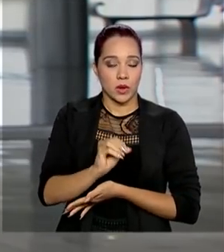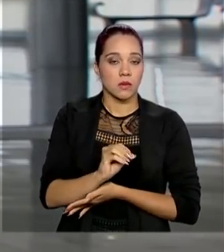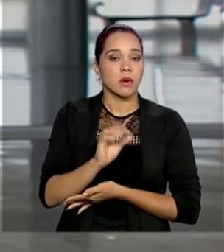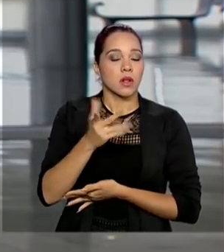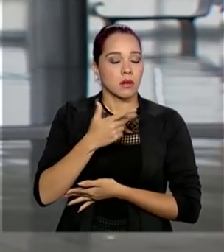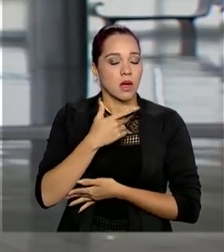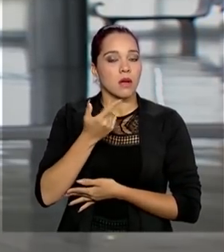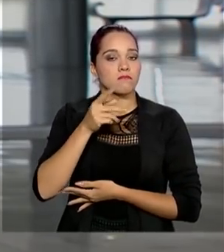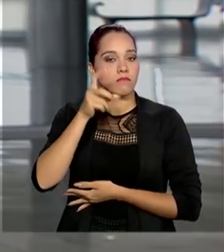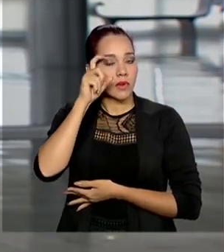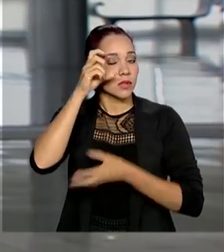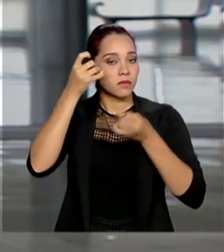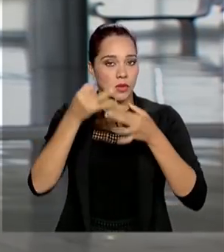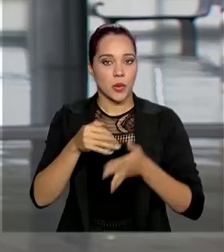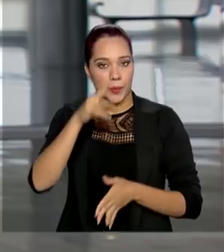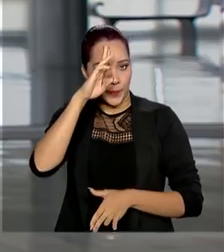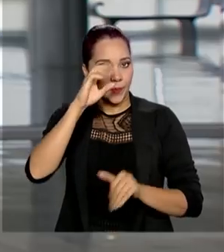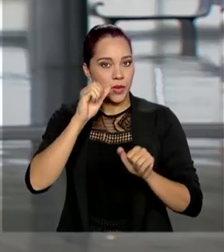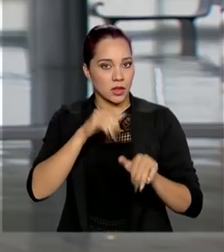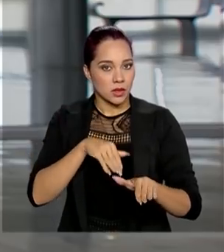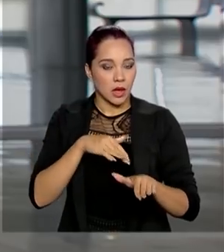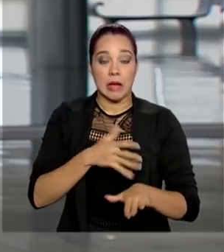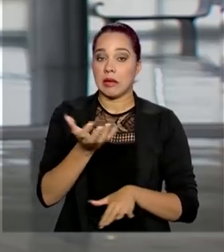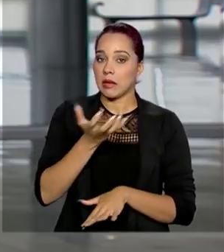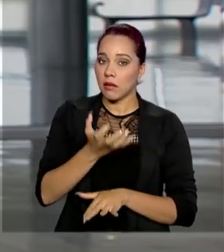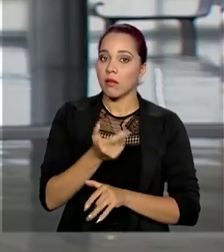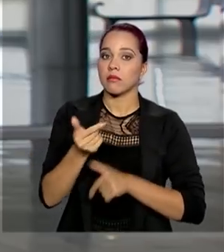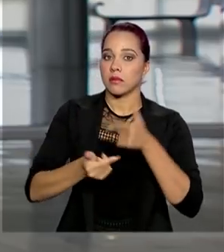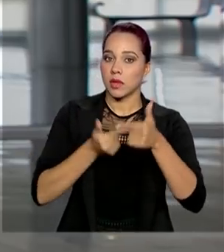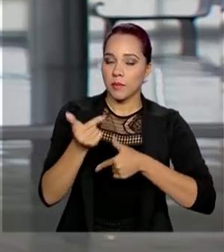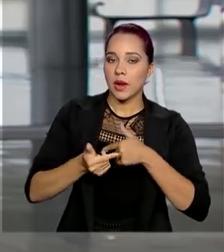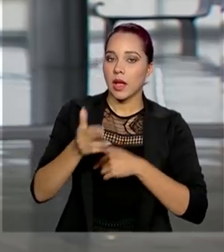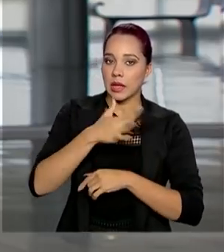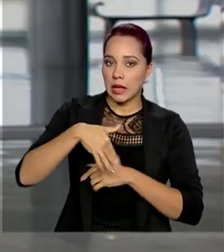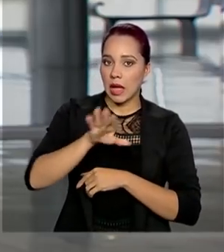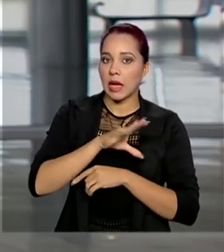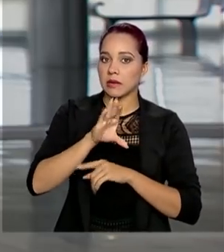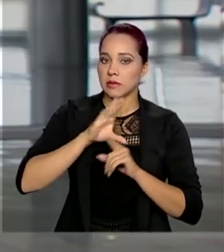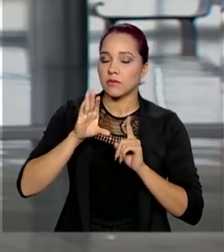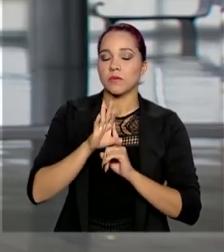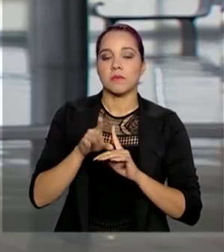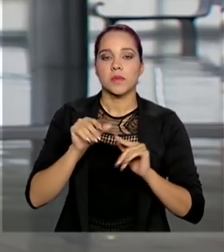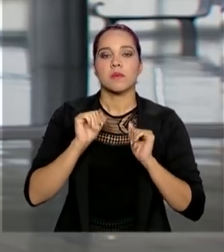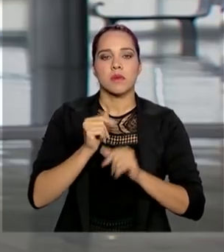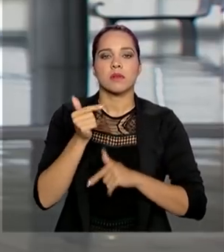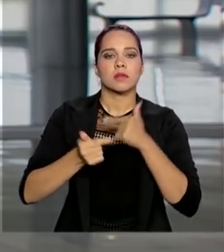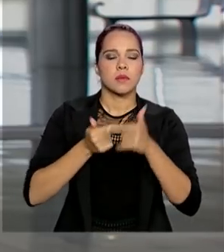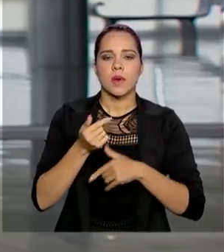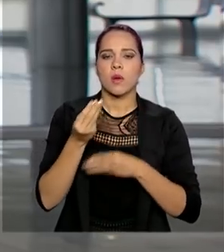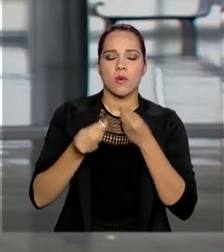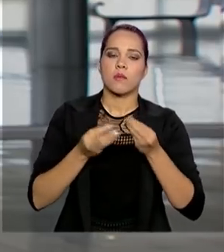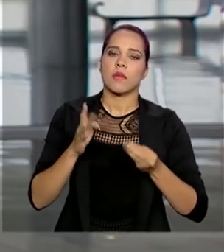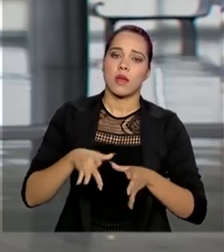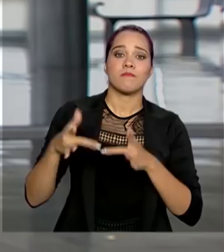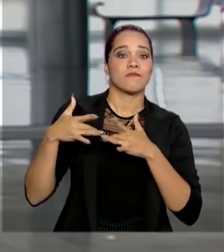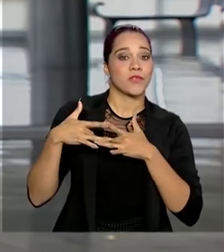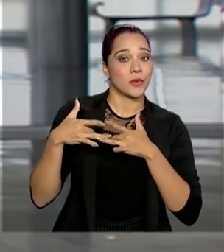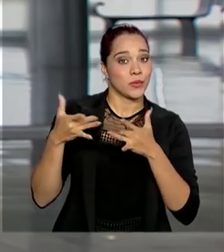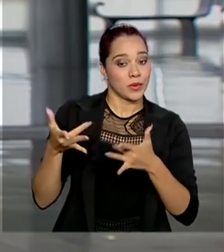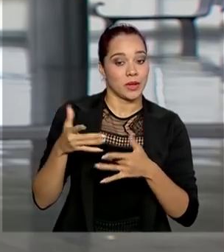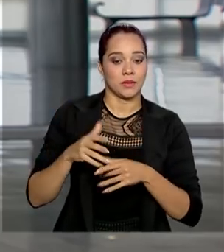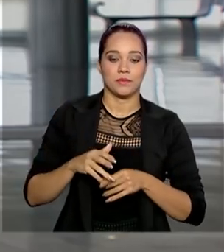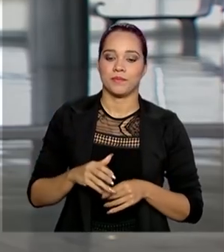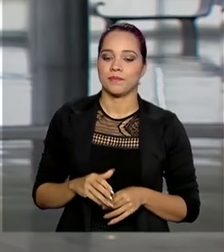que o militar que quiser trabalhar em atividades civis é esse trabalho será feito de forma voluntária vamos ouvi